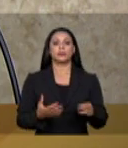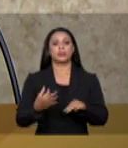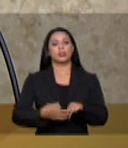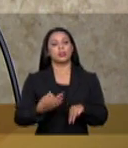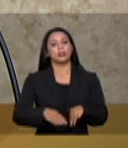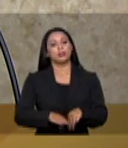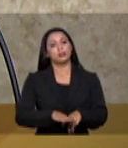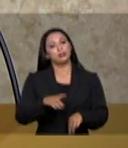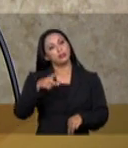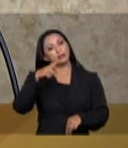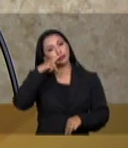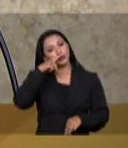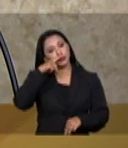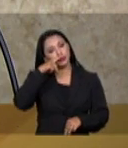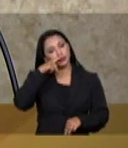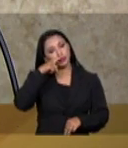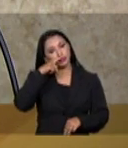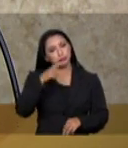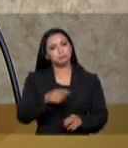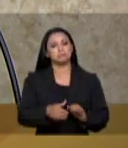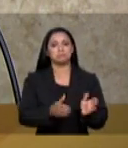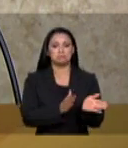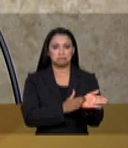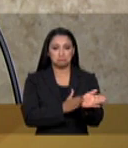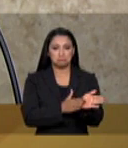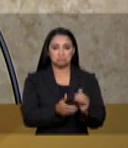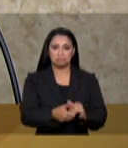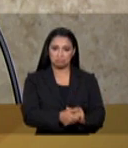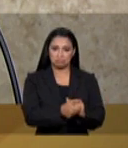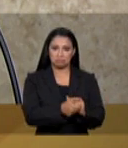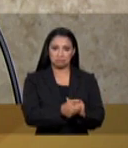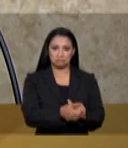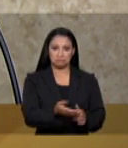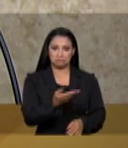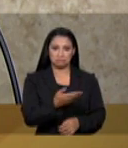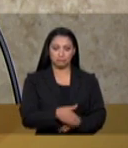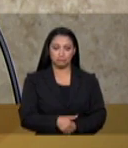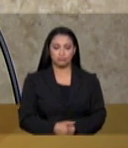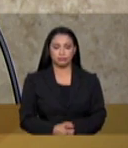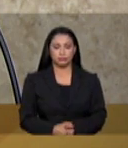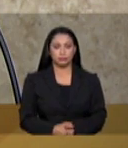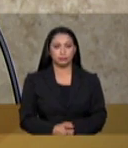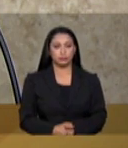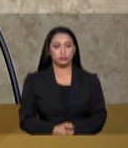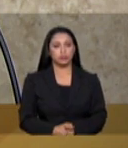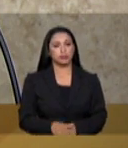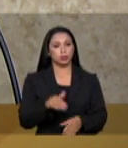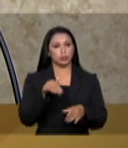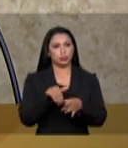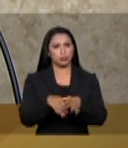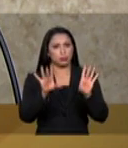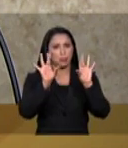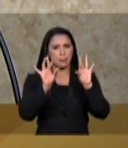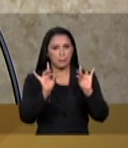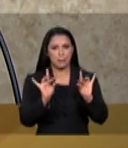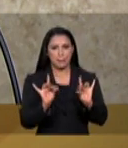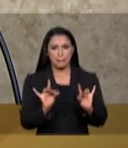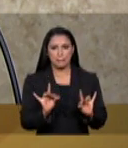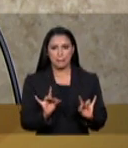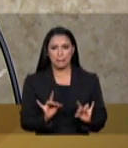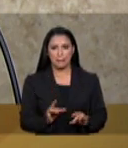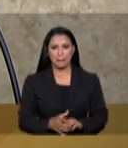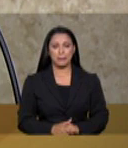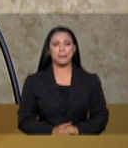excelência ministraçao faquinha ao mesmo tempo que cumprimento pelo voto minudente E